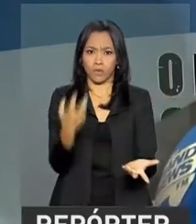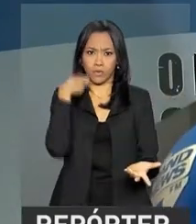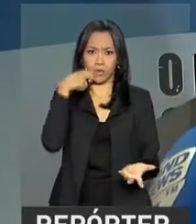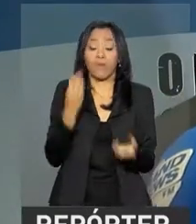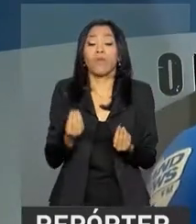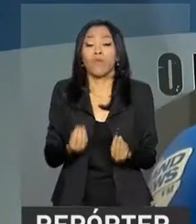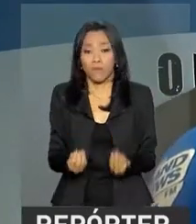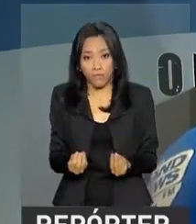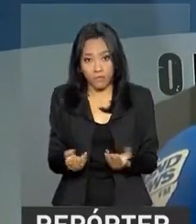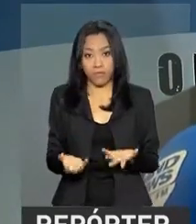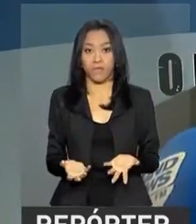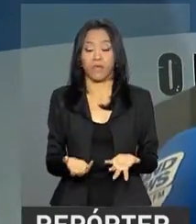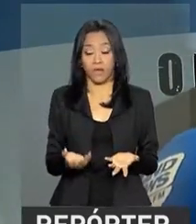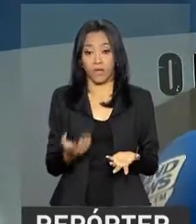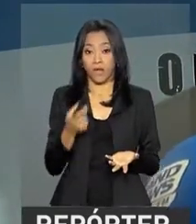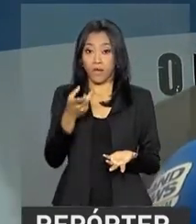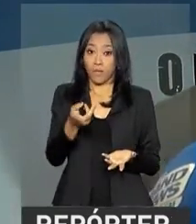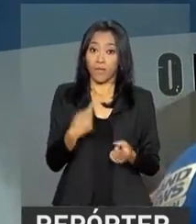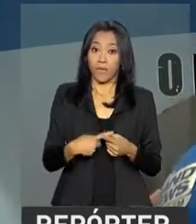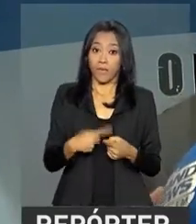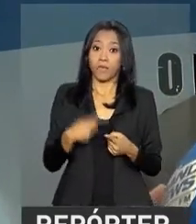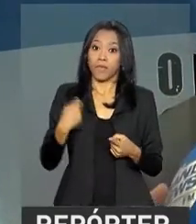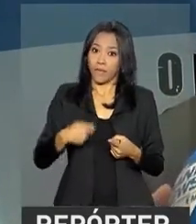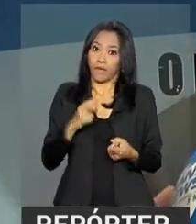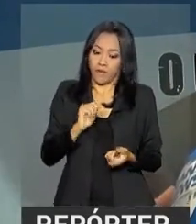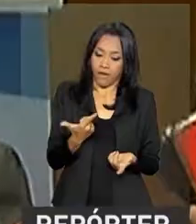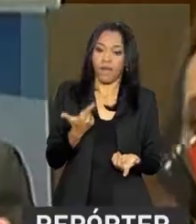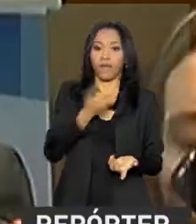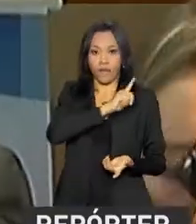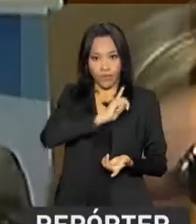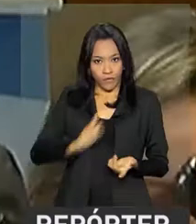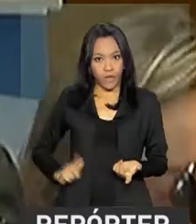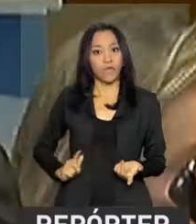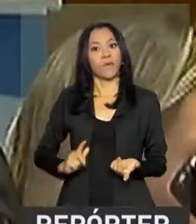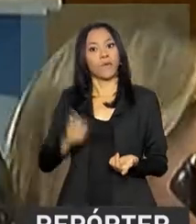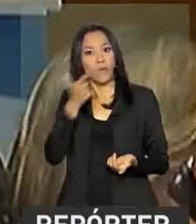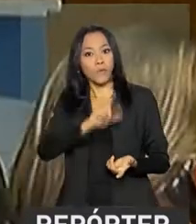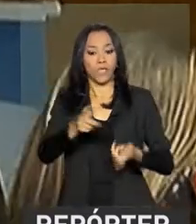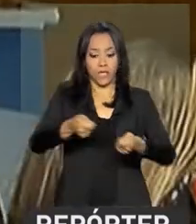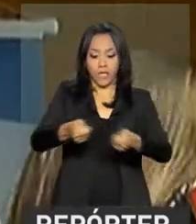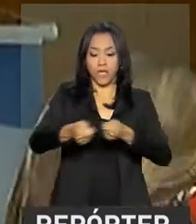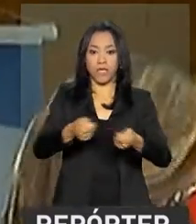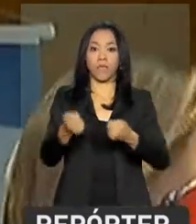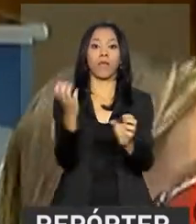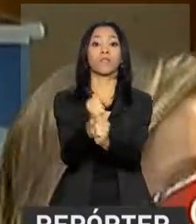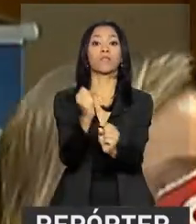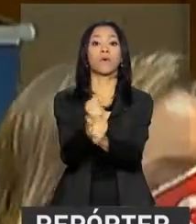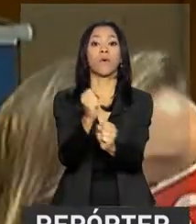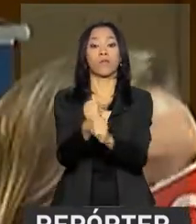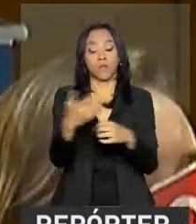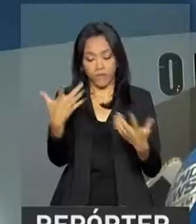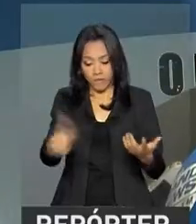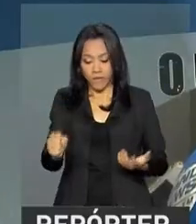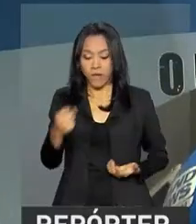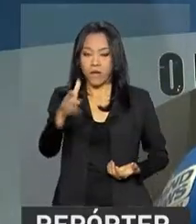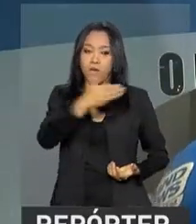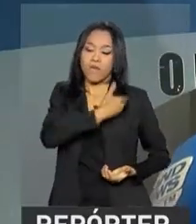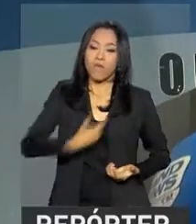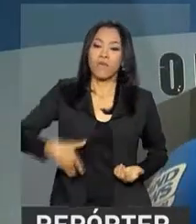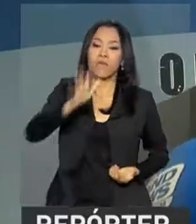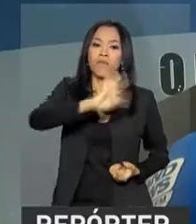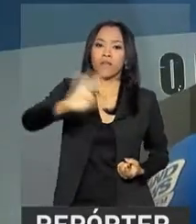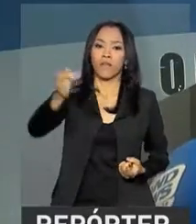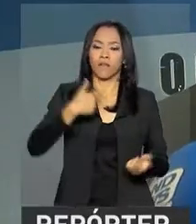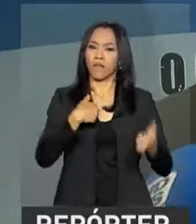tiver uma possibilidade maior aporte de recursos claro que cabe ao governador equilibrar suas contas mas ao mesmo tempo o governo federal vamos lá ele na constituição